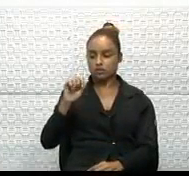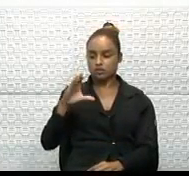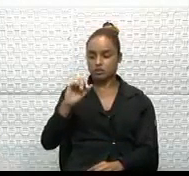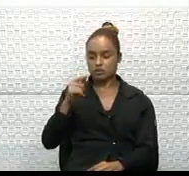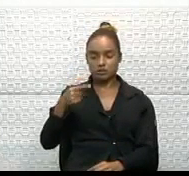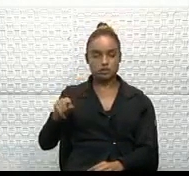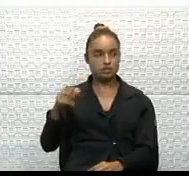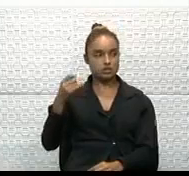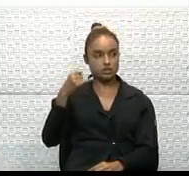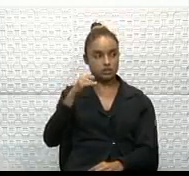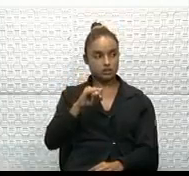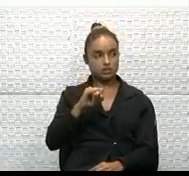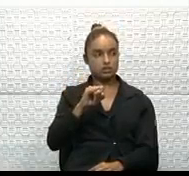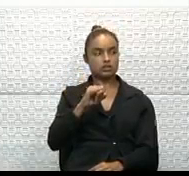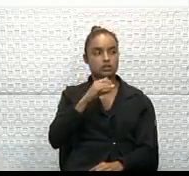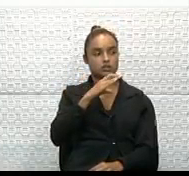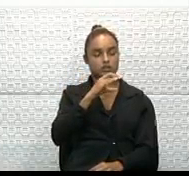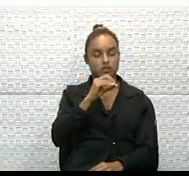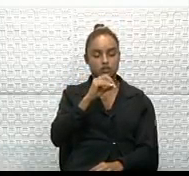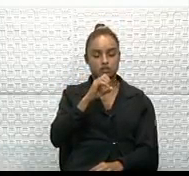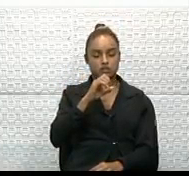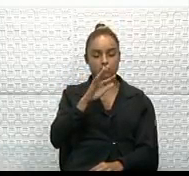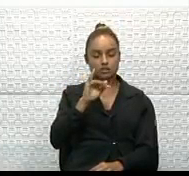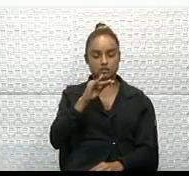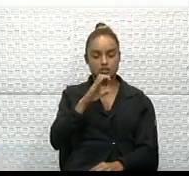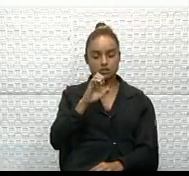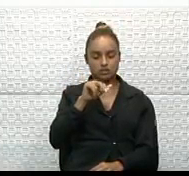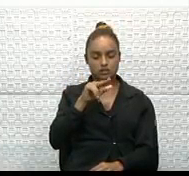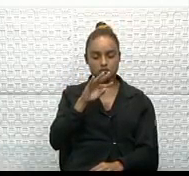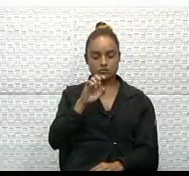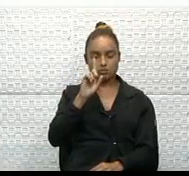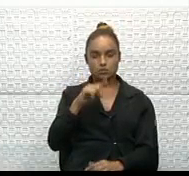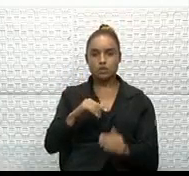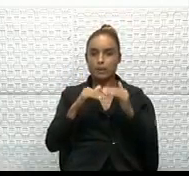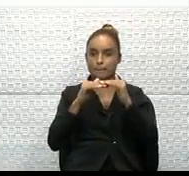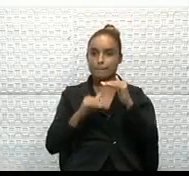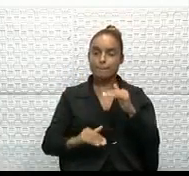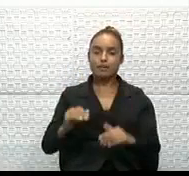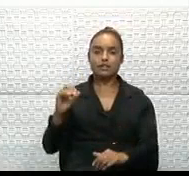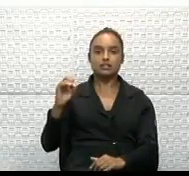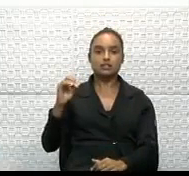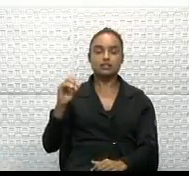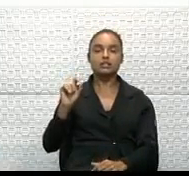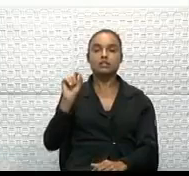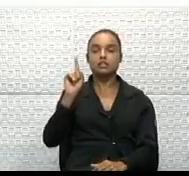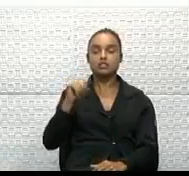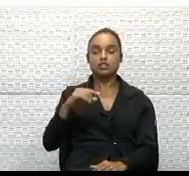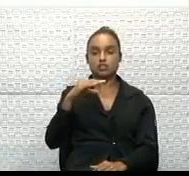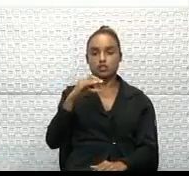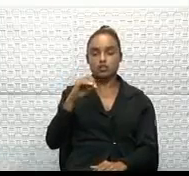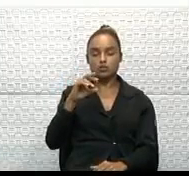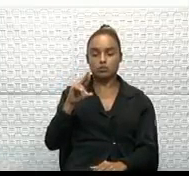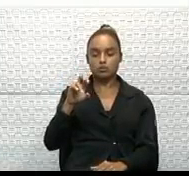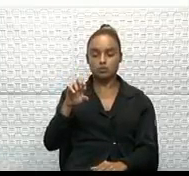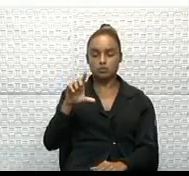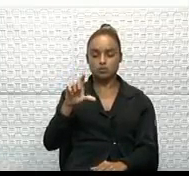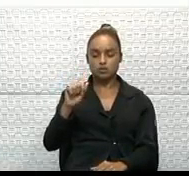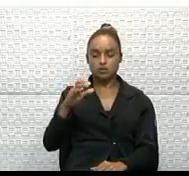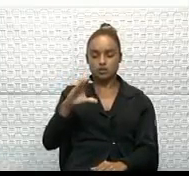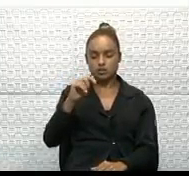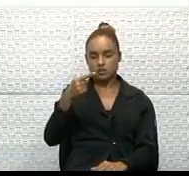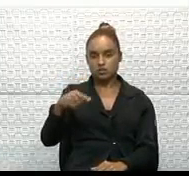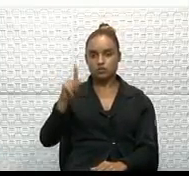Agora, se o coeficiente de correlação, se esse R for um número menor do que zero, a correlação entre as duas